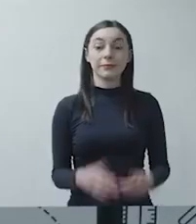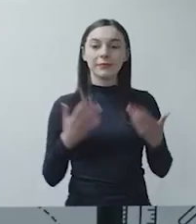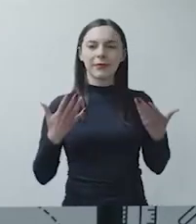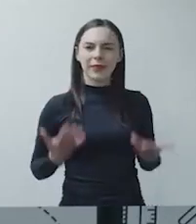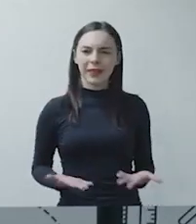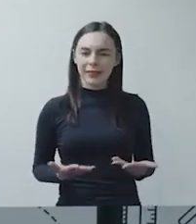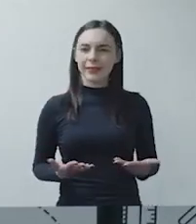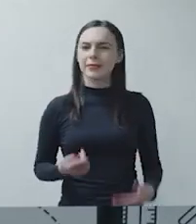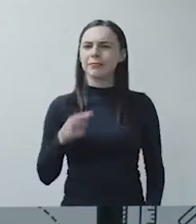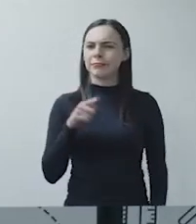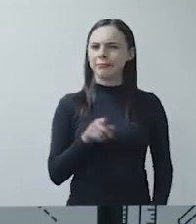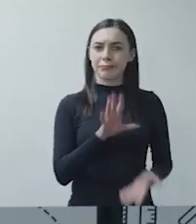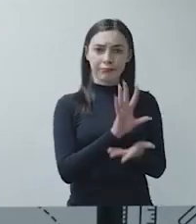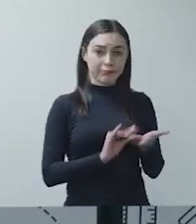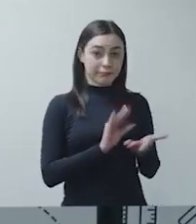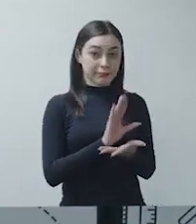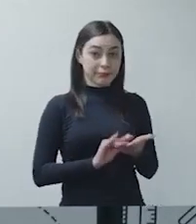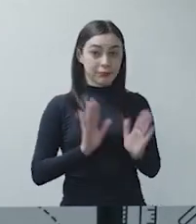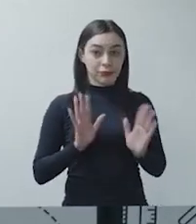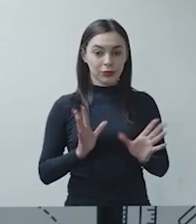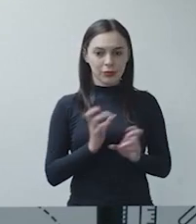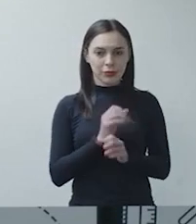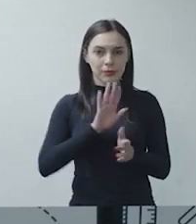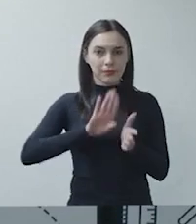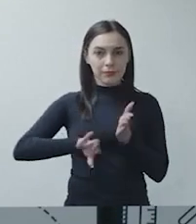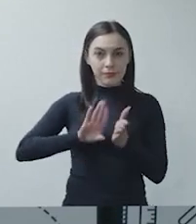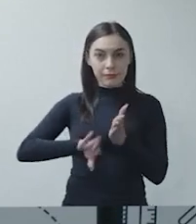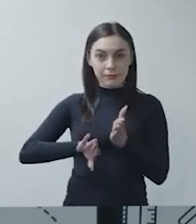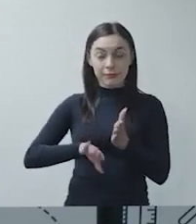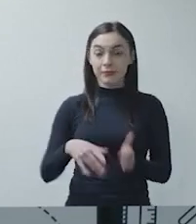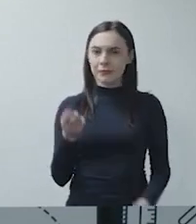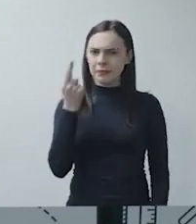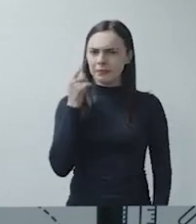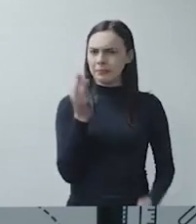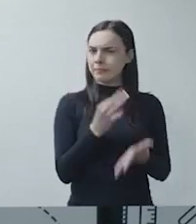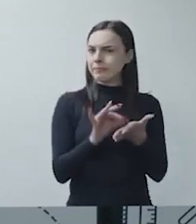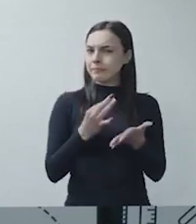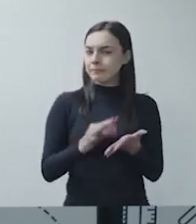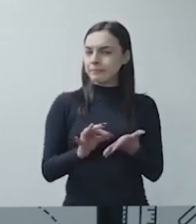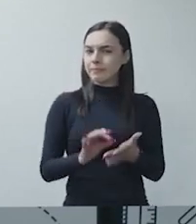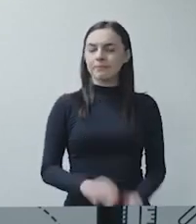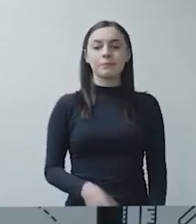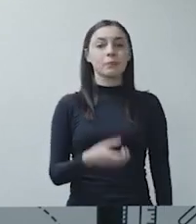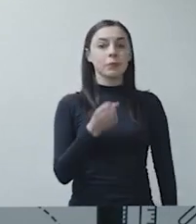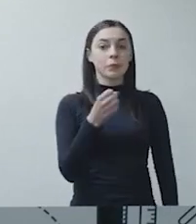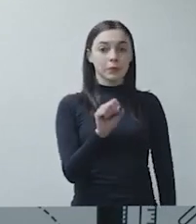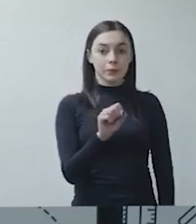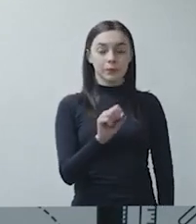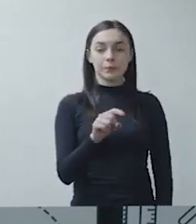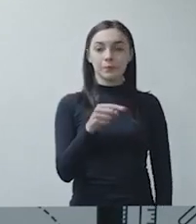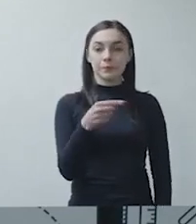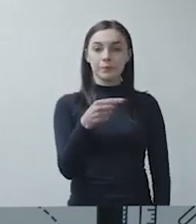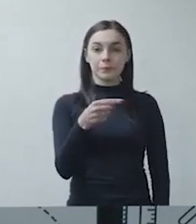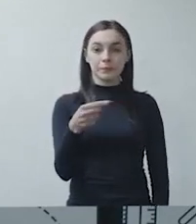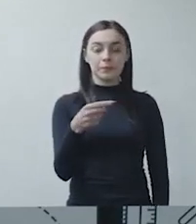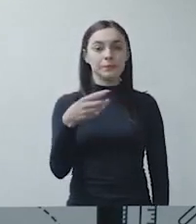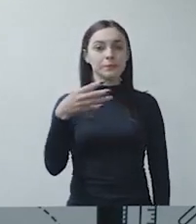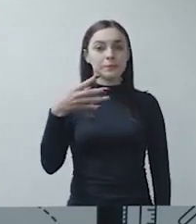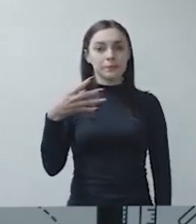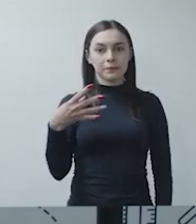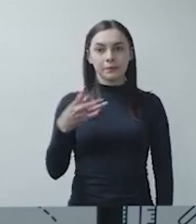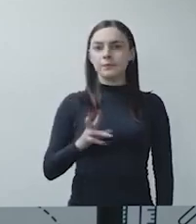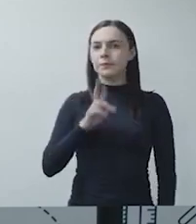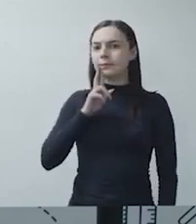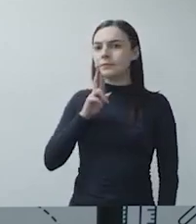E então, estudantes, fizeram o registro da operação de subtração? Vamos conferir. 8 menos